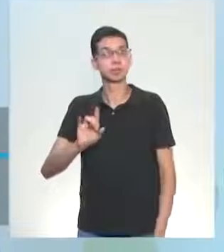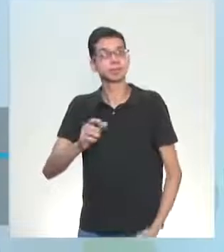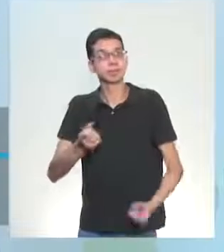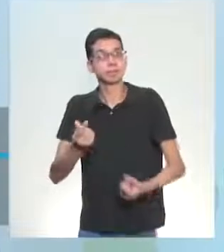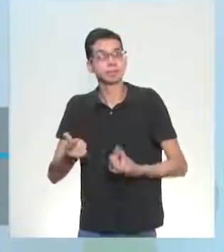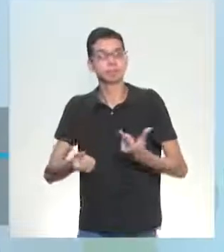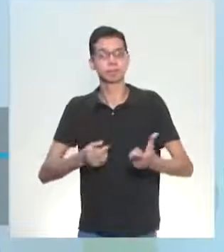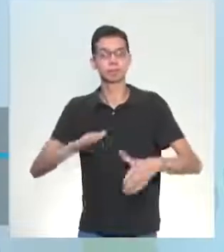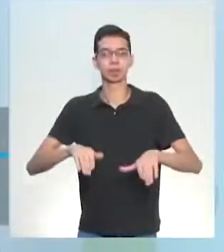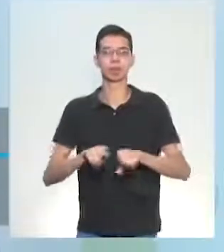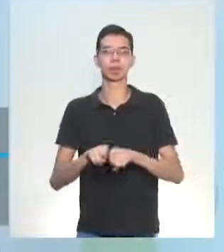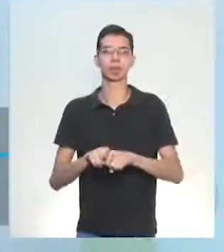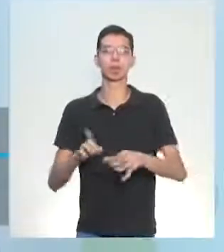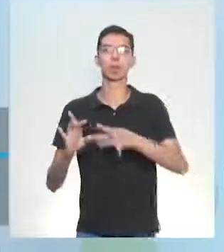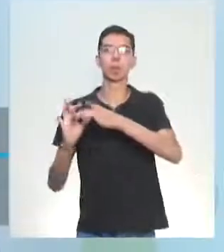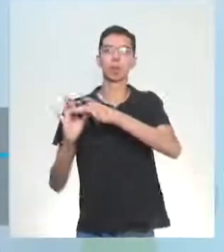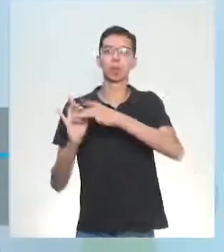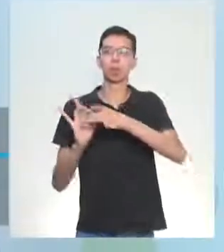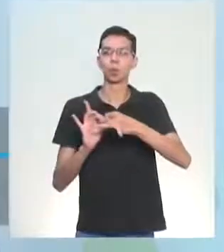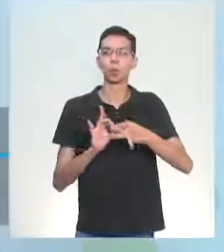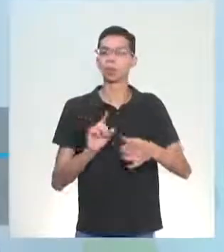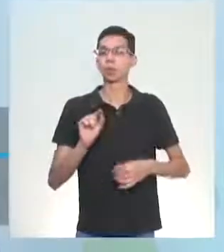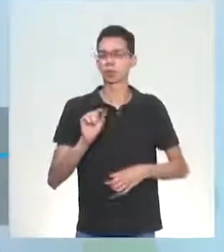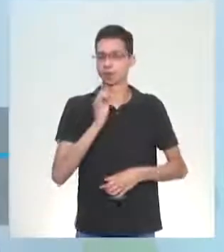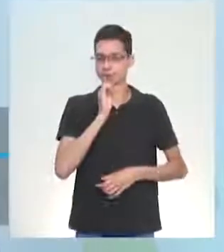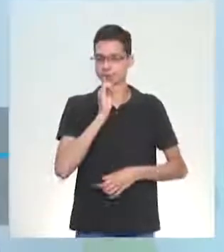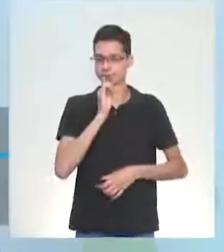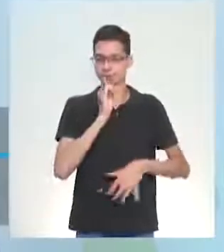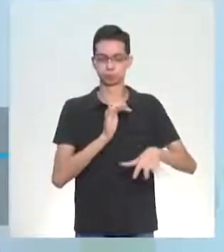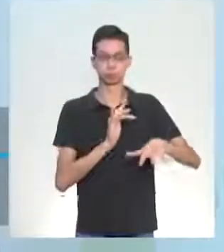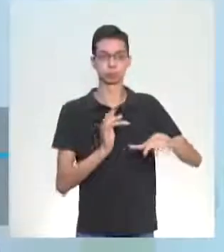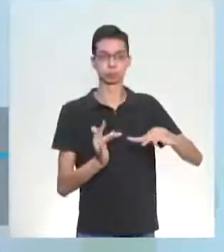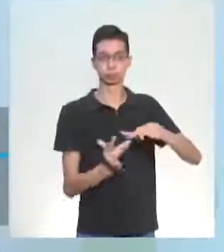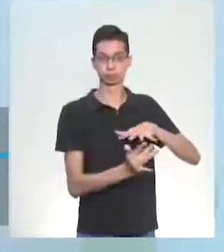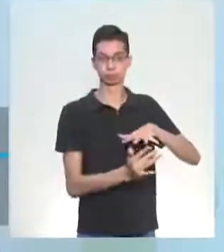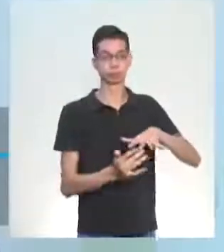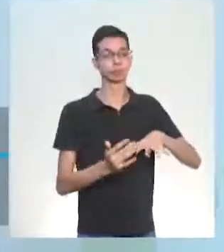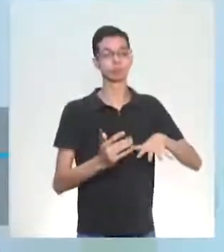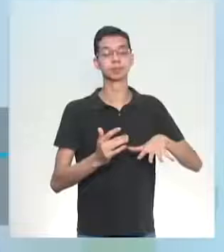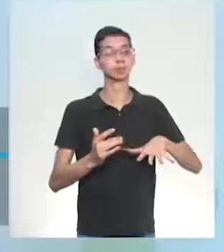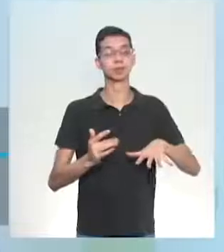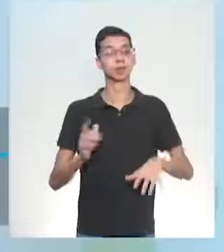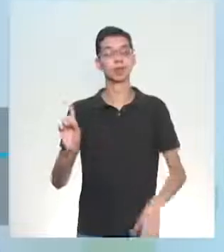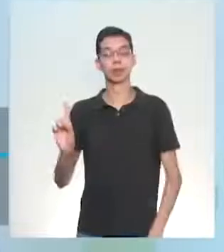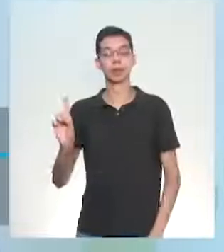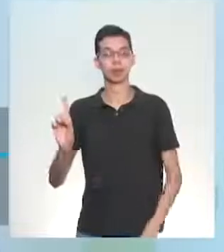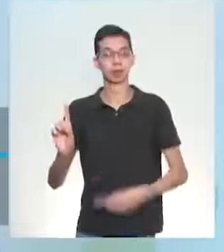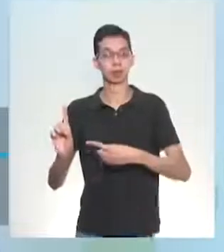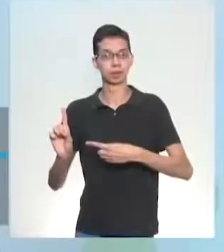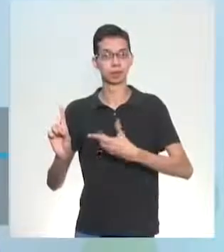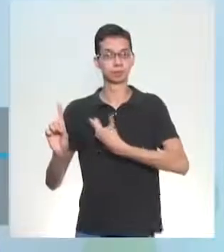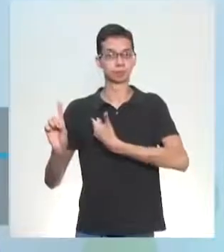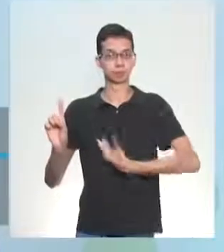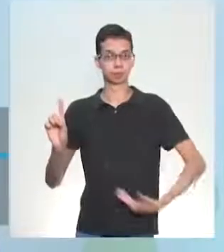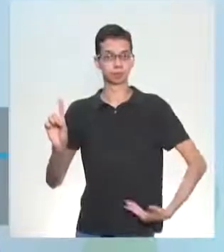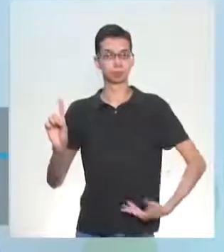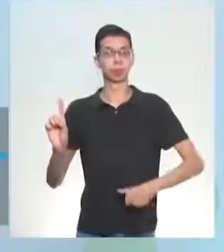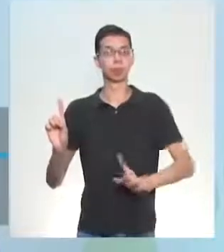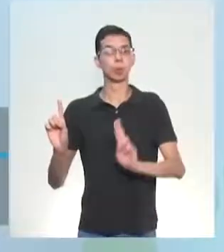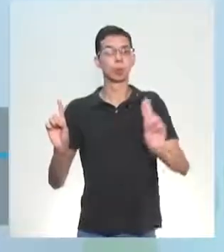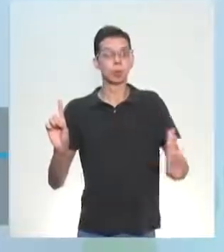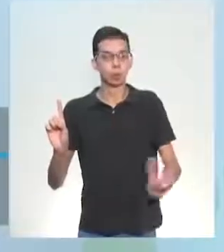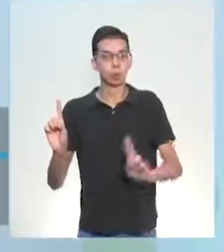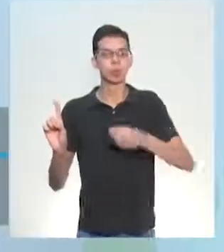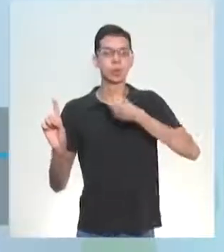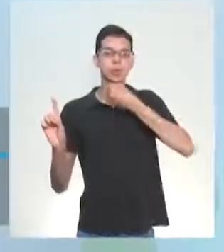vezes, do contexto lá das redes sociais e vai para um discurso político ou discurso de alguma pessoa, uma personalidade pública, você